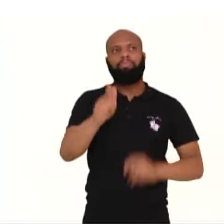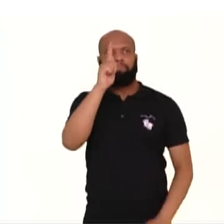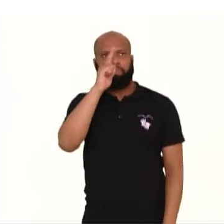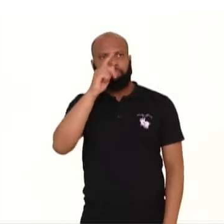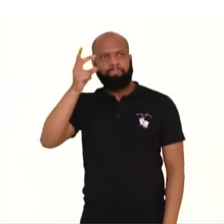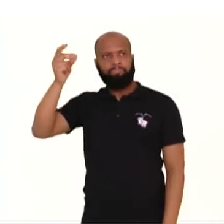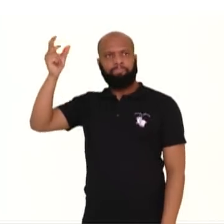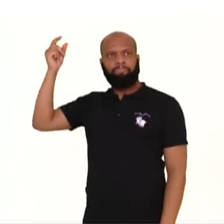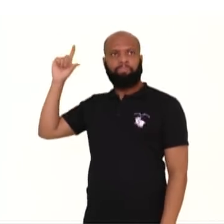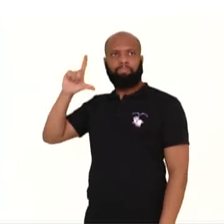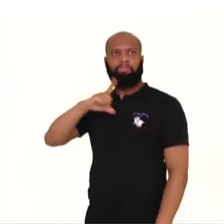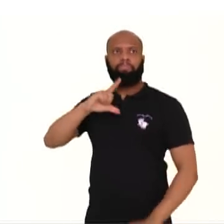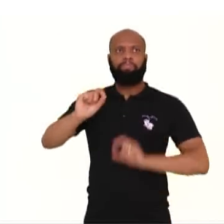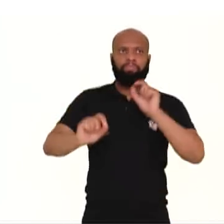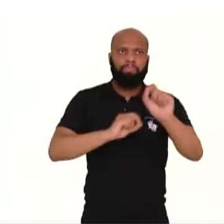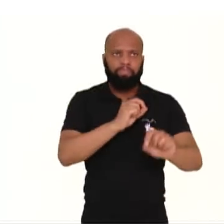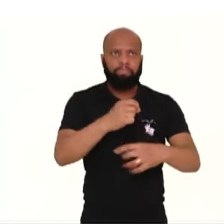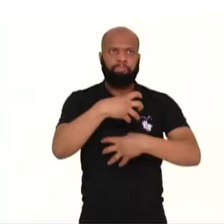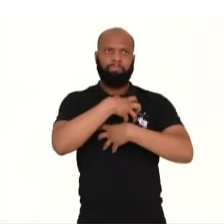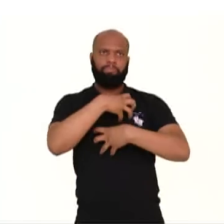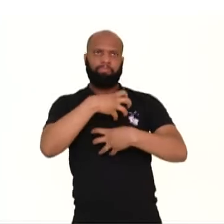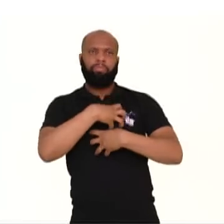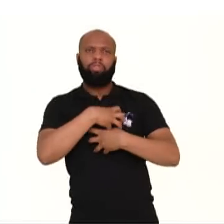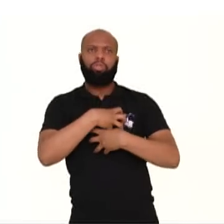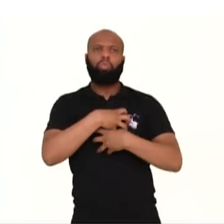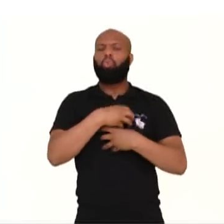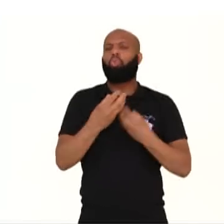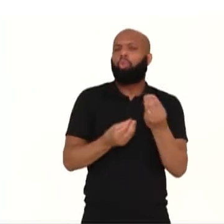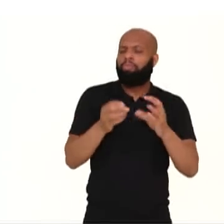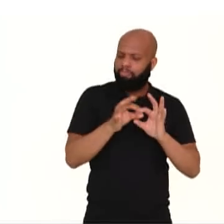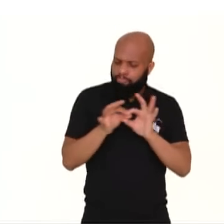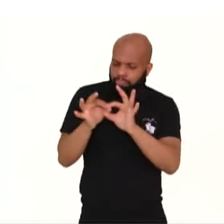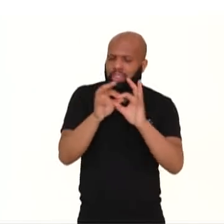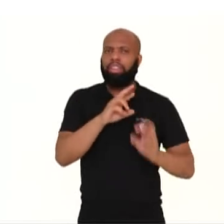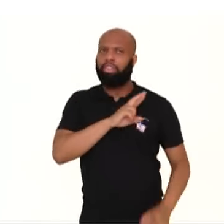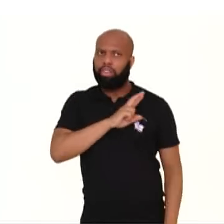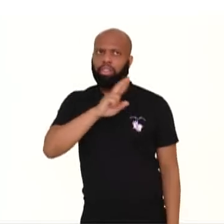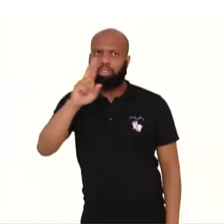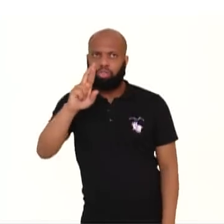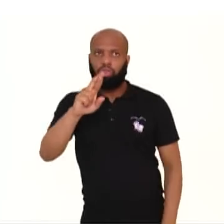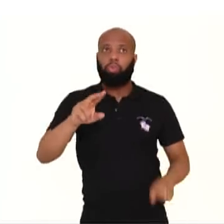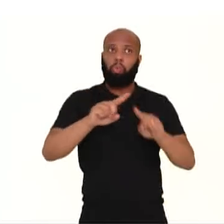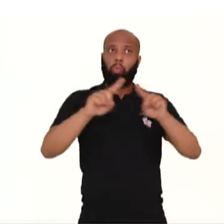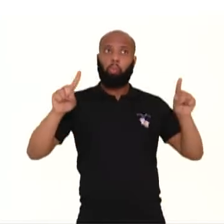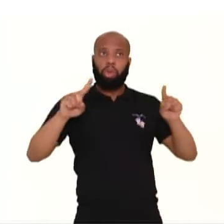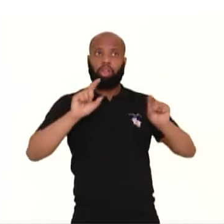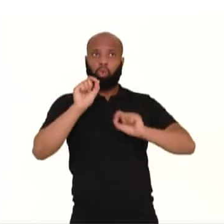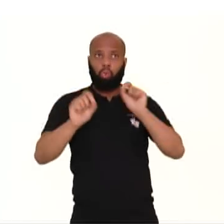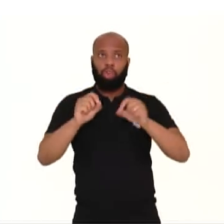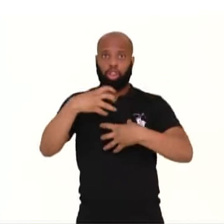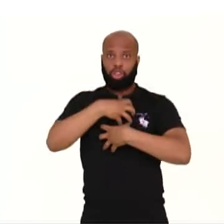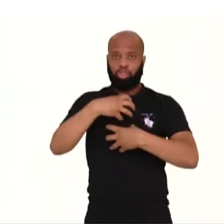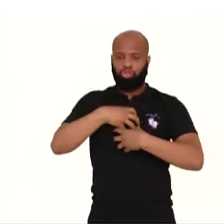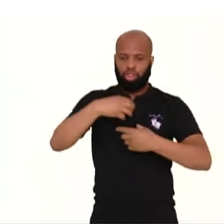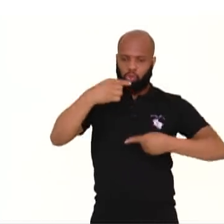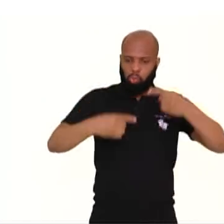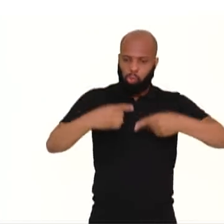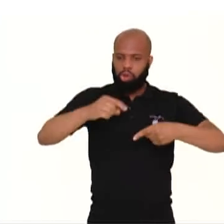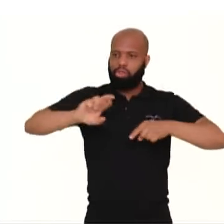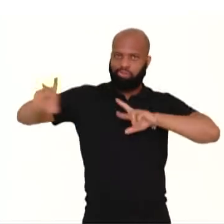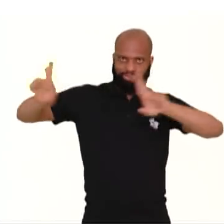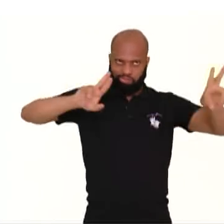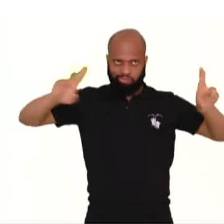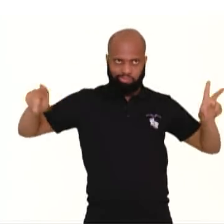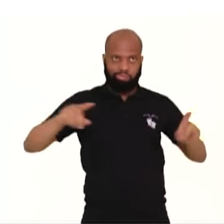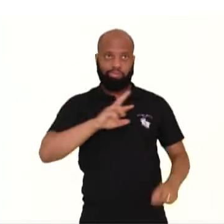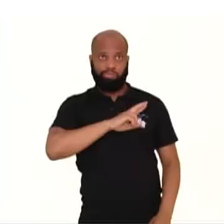seguinte: a Grécia Antiga tinha uma certa unidade religiosa, apesar de ser politicamente fragmentada.